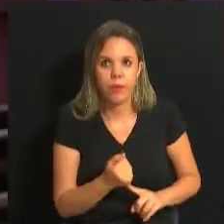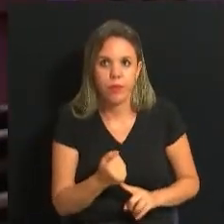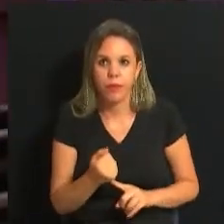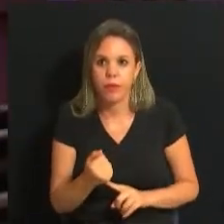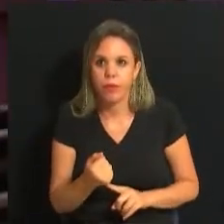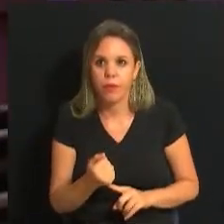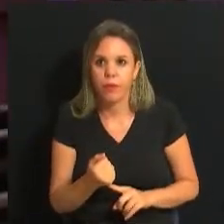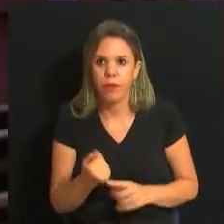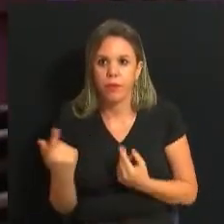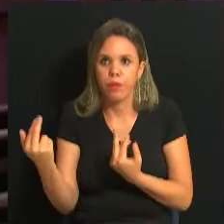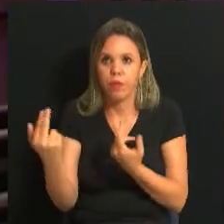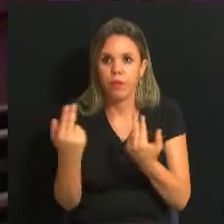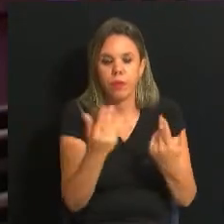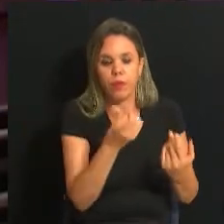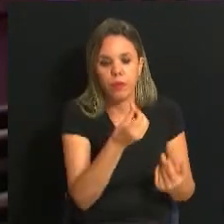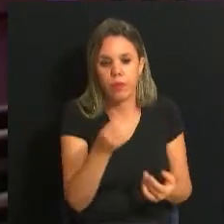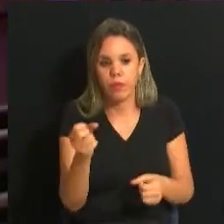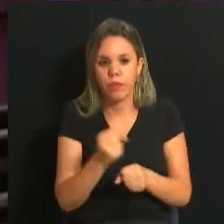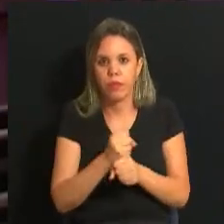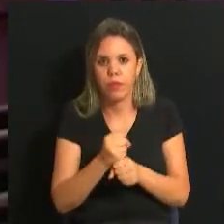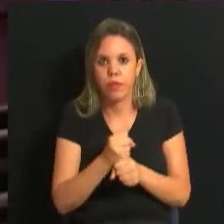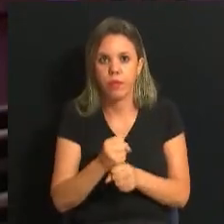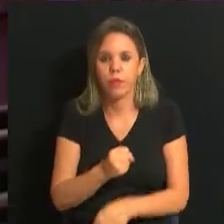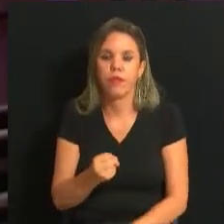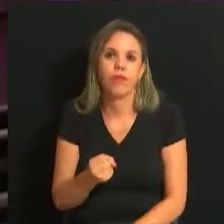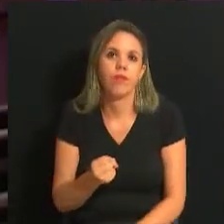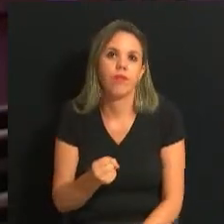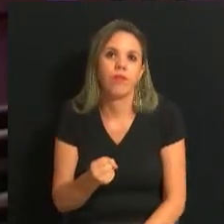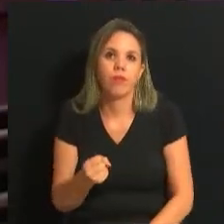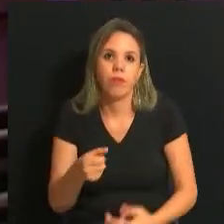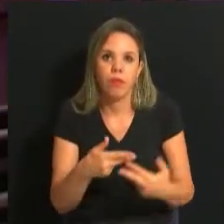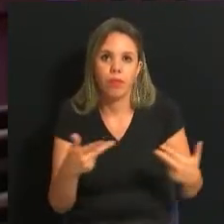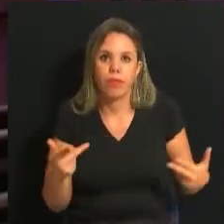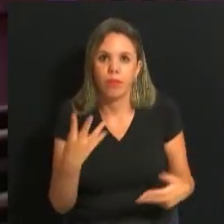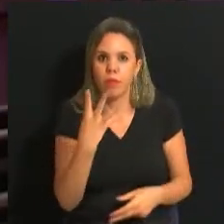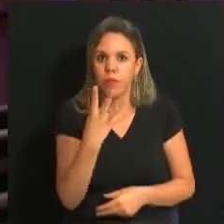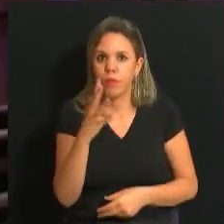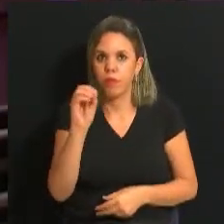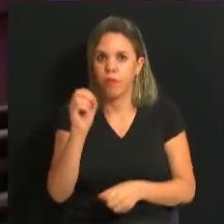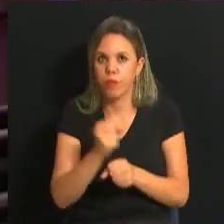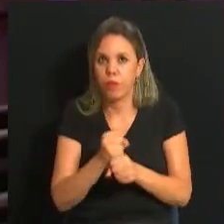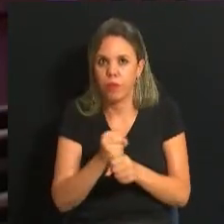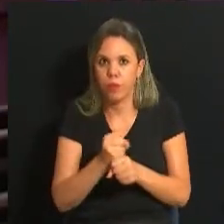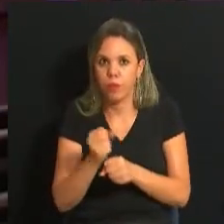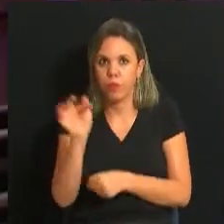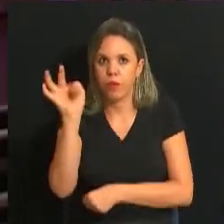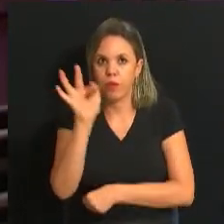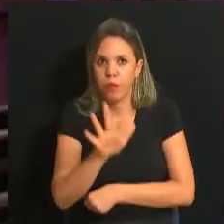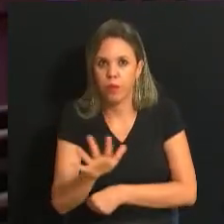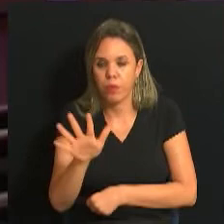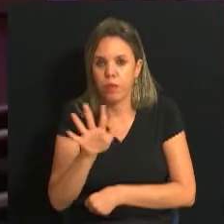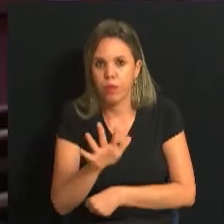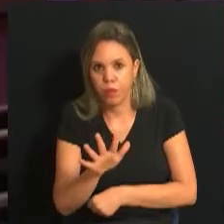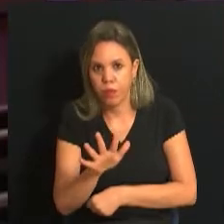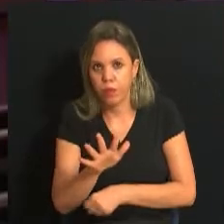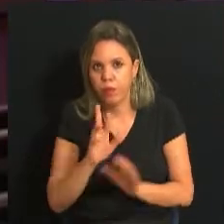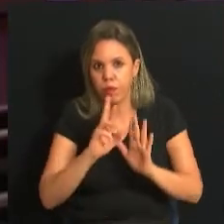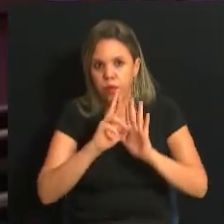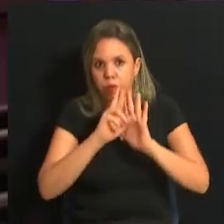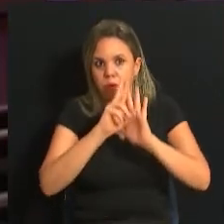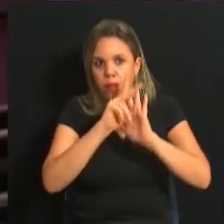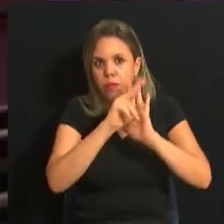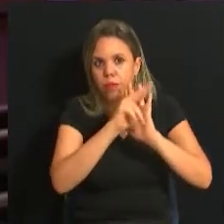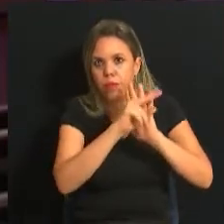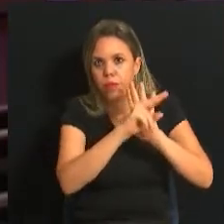como também os 60 anos da FAPESP, assim como também os 40 anos da editora da universidade. Então, serão